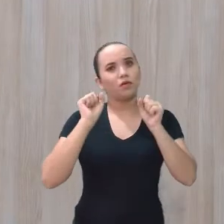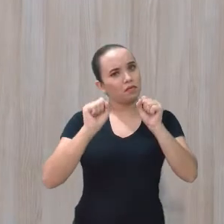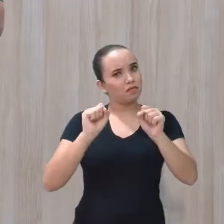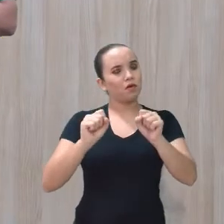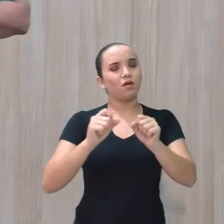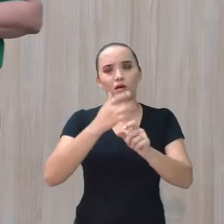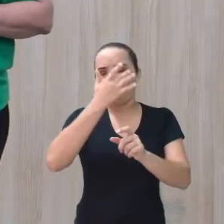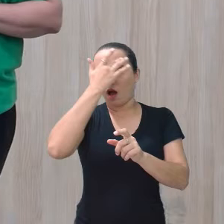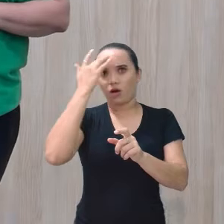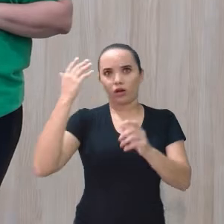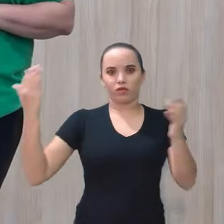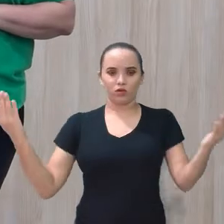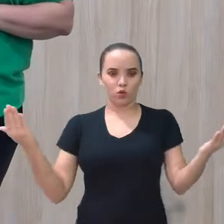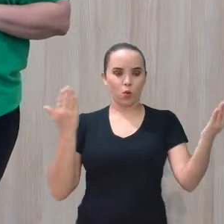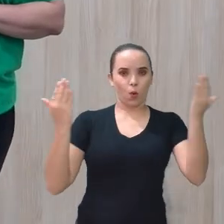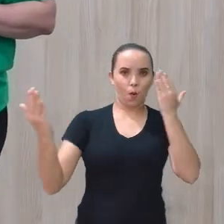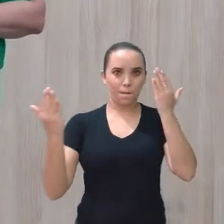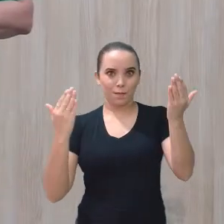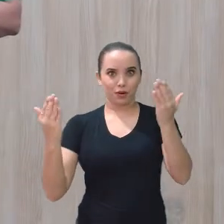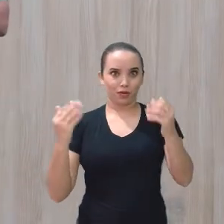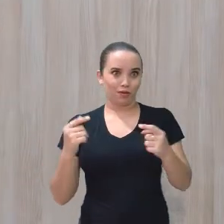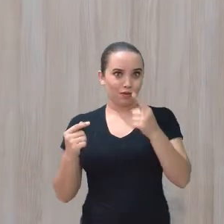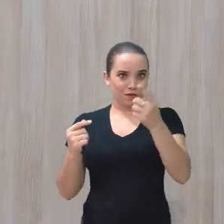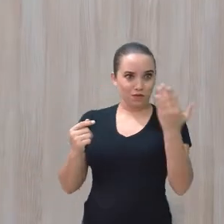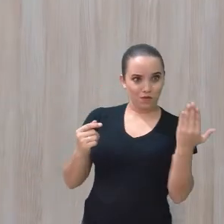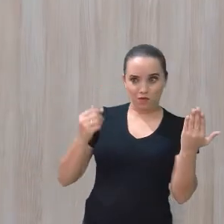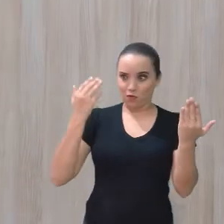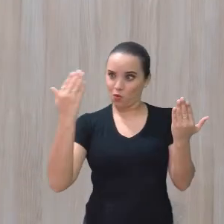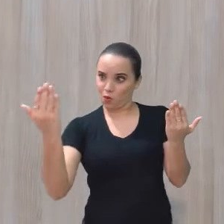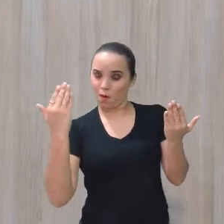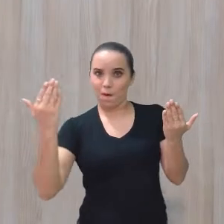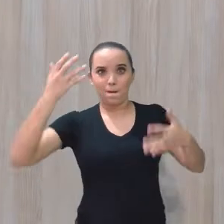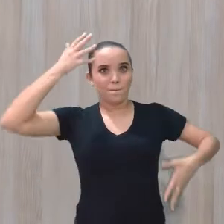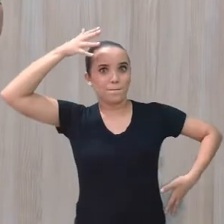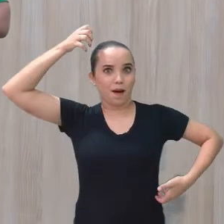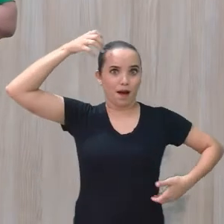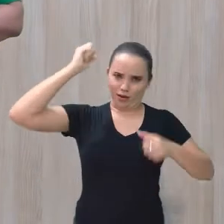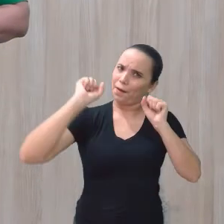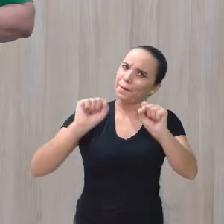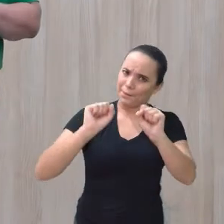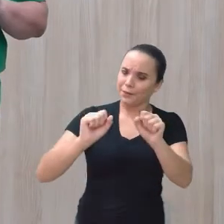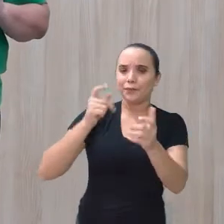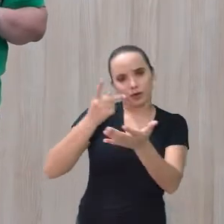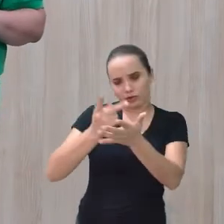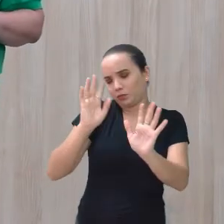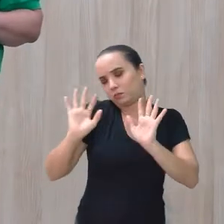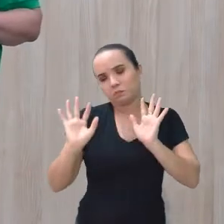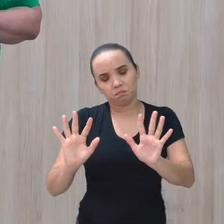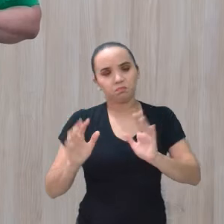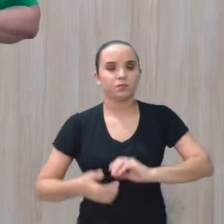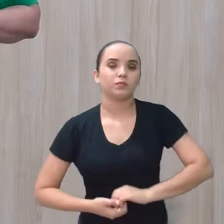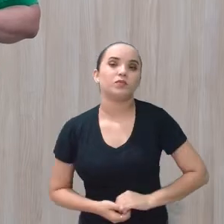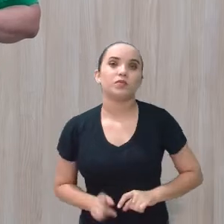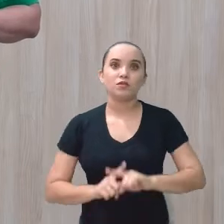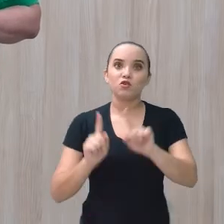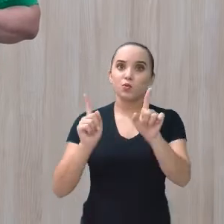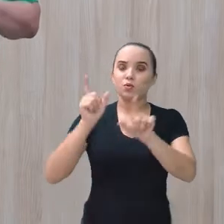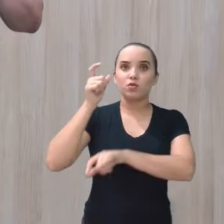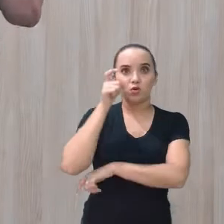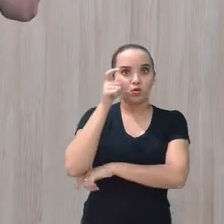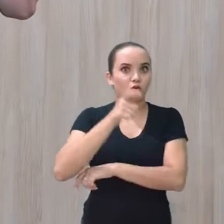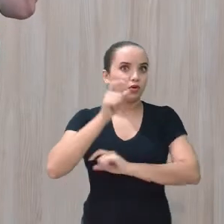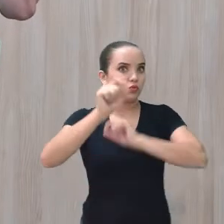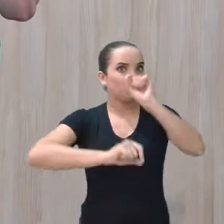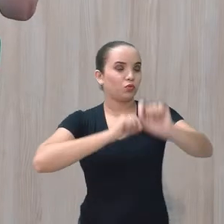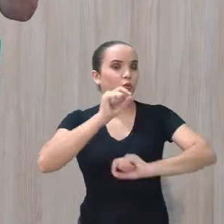ao animal, não é? Então, é interessante porque nessa informação nós temos aí, não é? Quando lemos a informação,